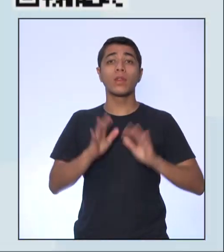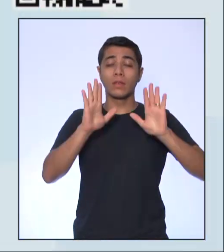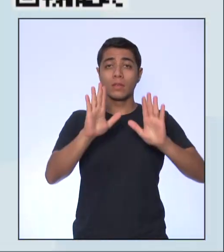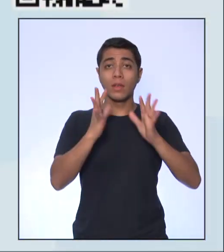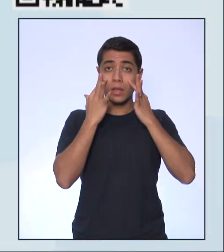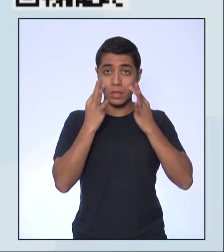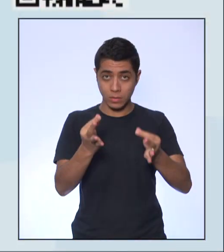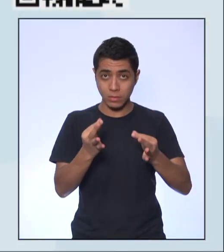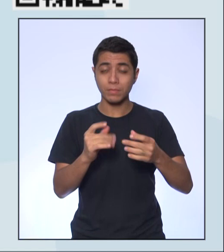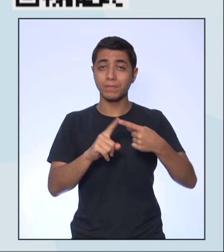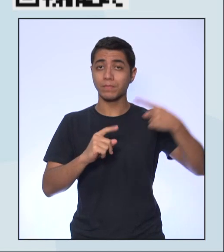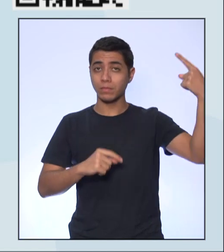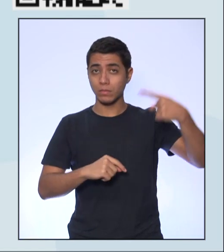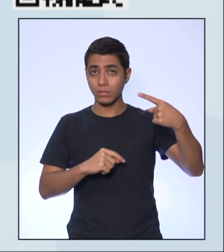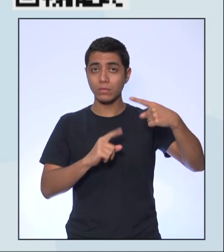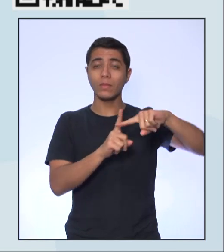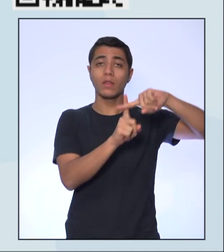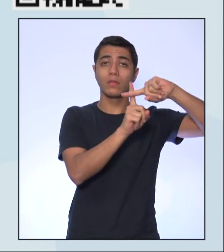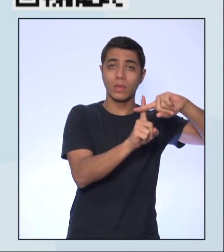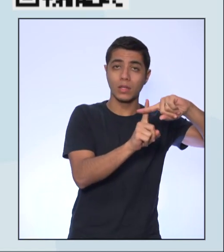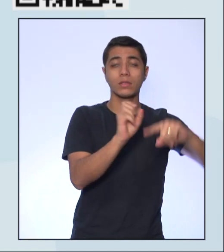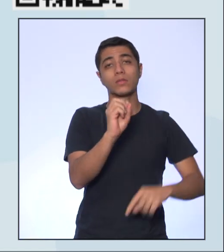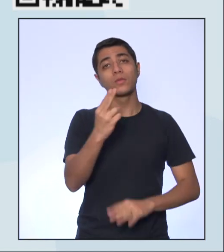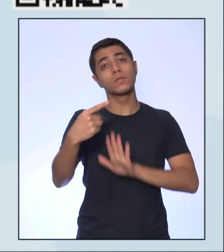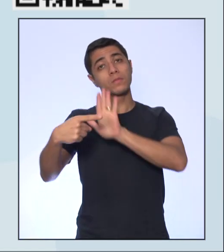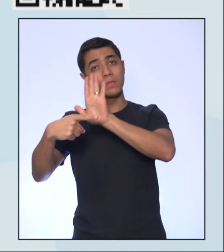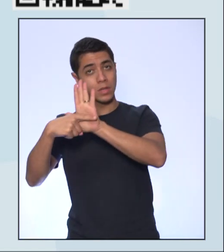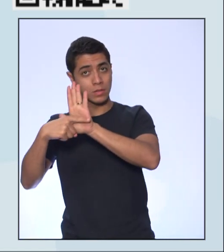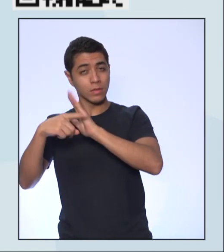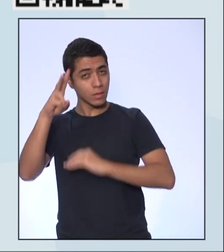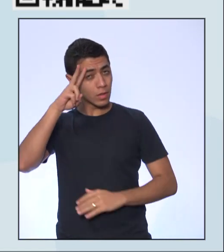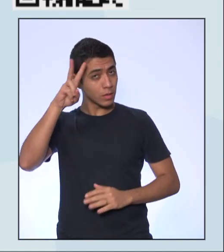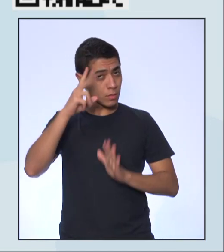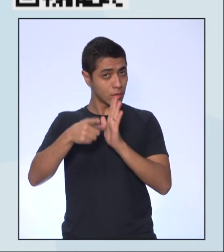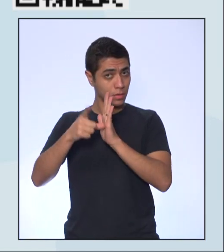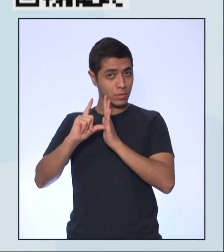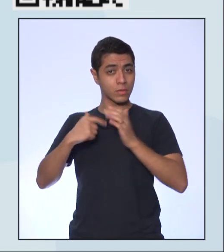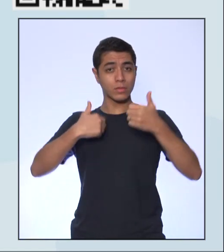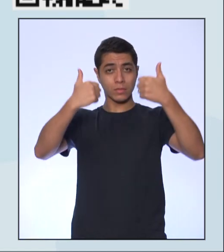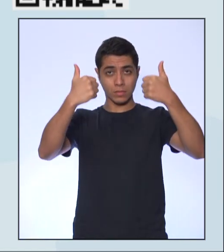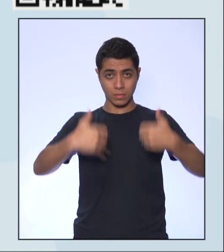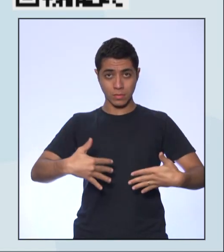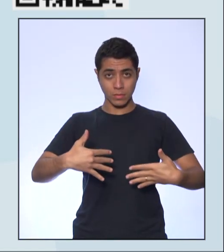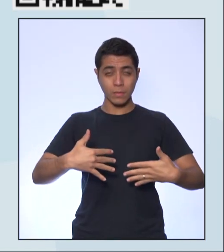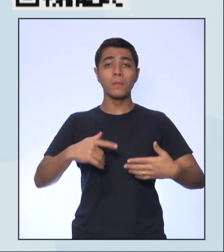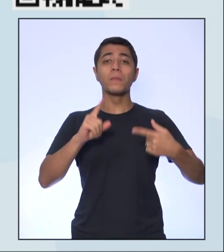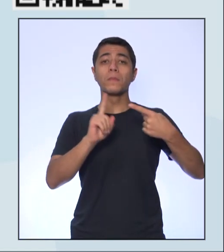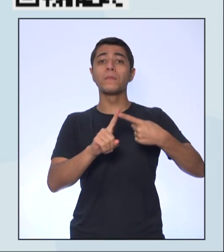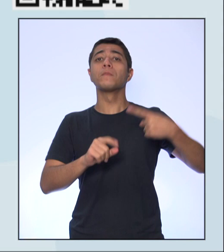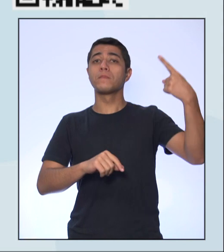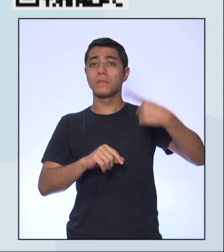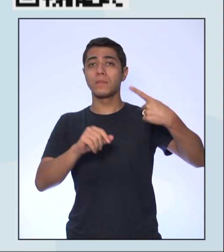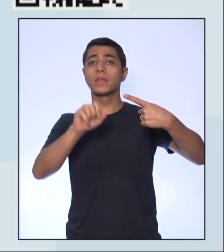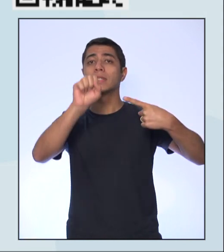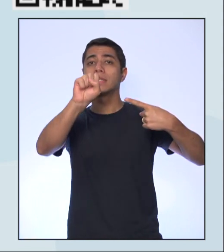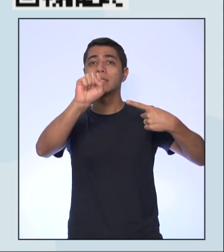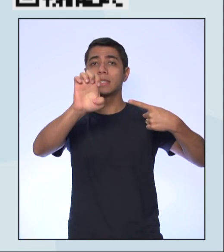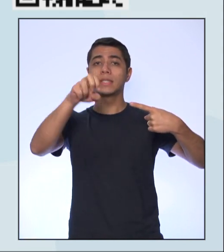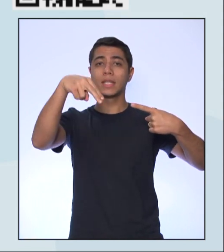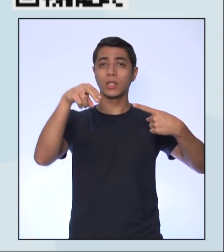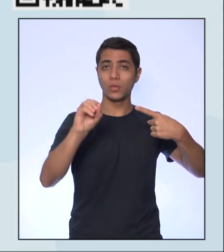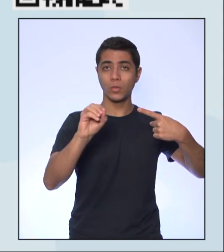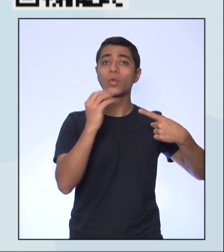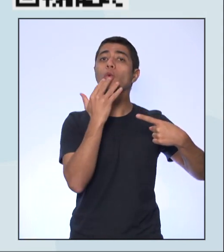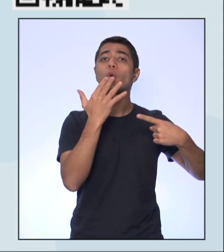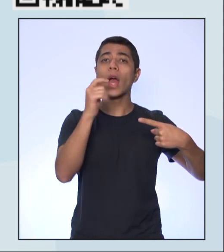sinal eu posso olhar o seguinte como eu já tinha falado pra vocês então no primeiro e no segundo os é no vamos olhar os e no primeiro